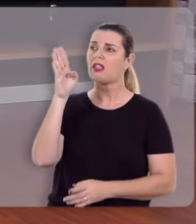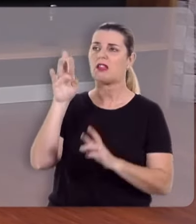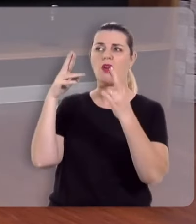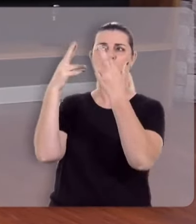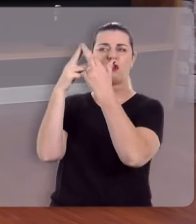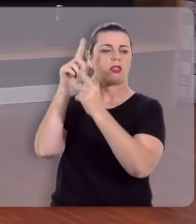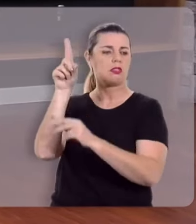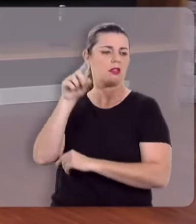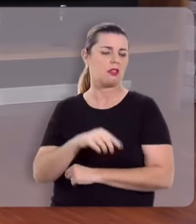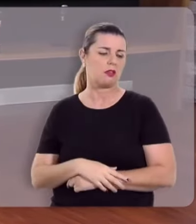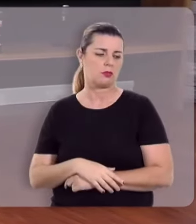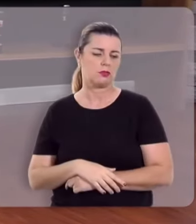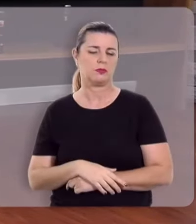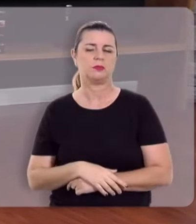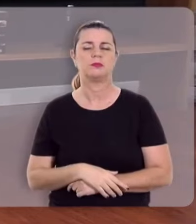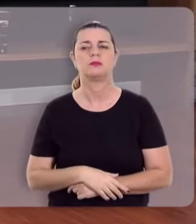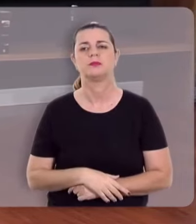Deus.